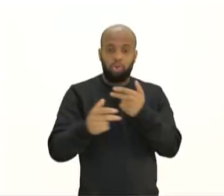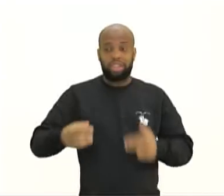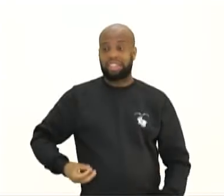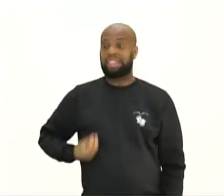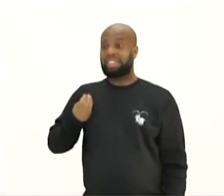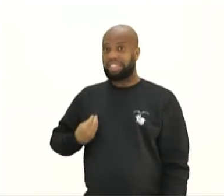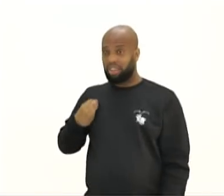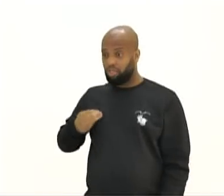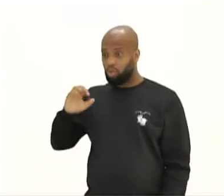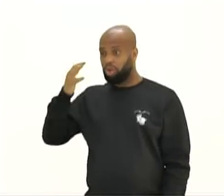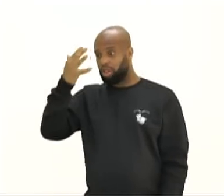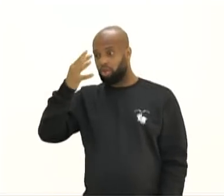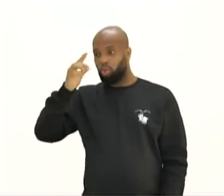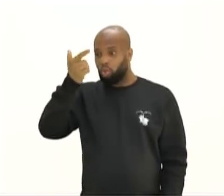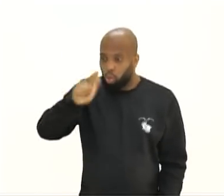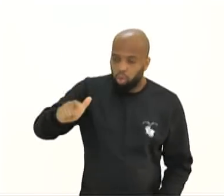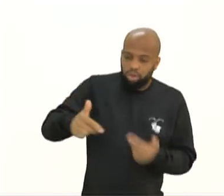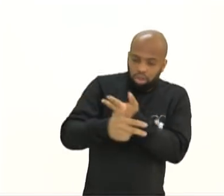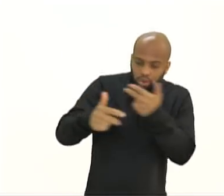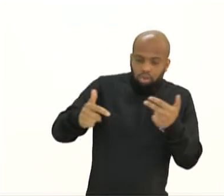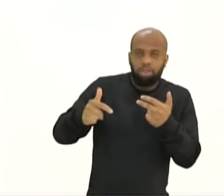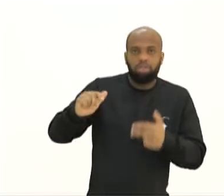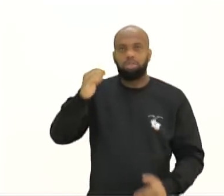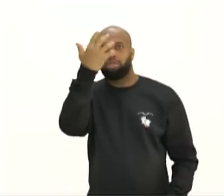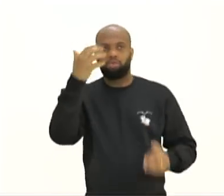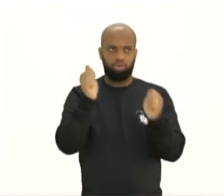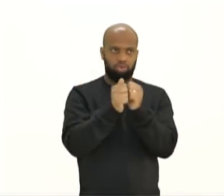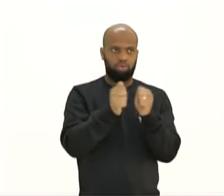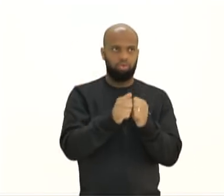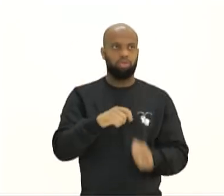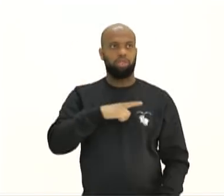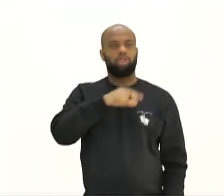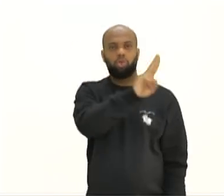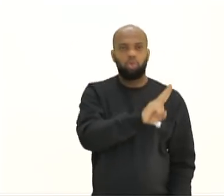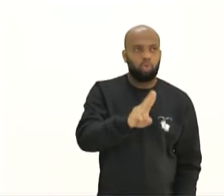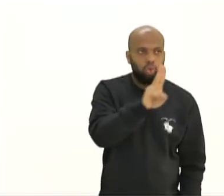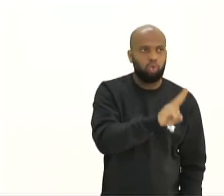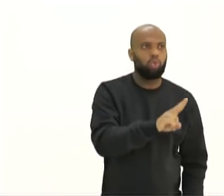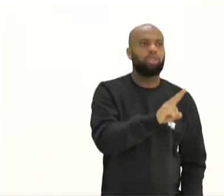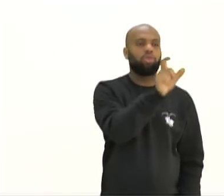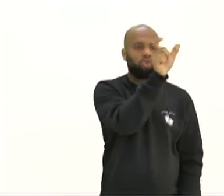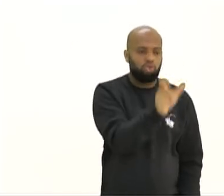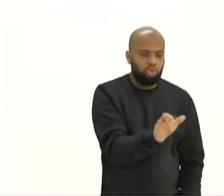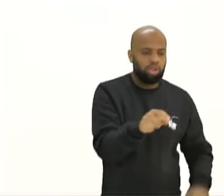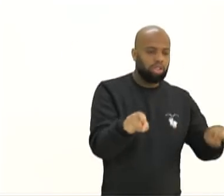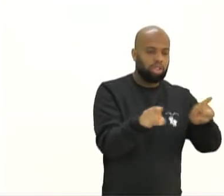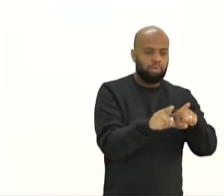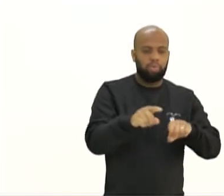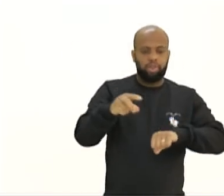outra aconteceu. Então, na forma afirmativa, vou usar o sujeito, verbo to be e